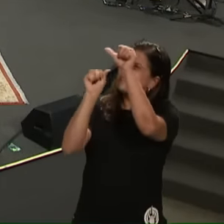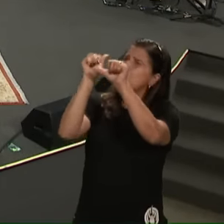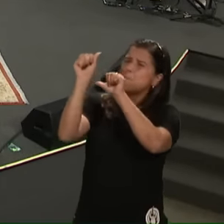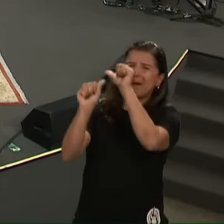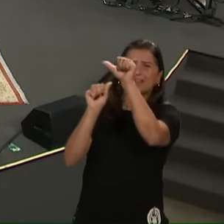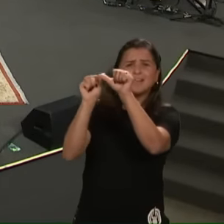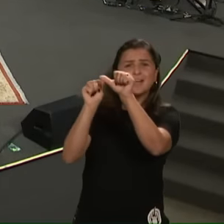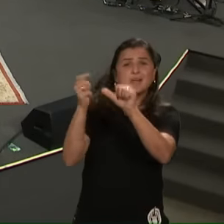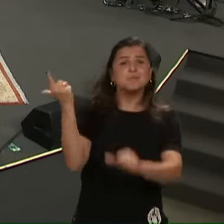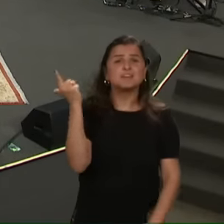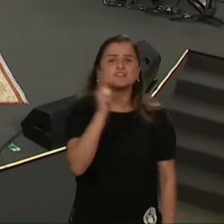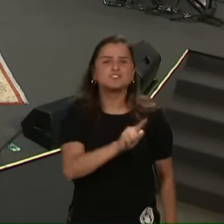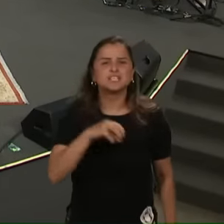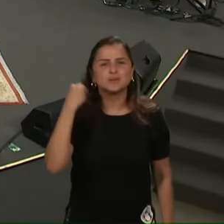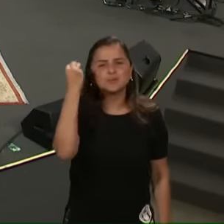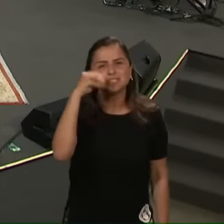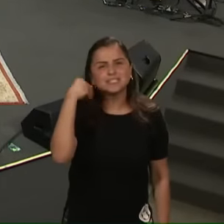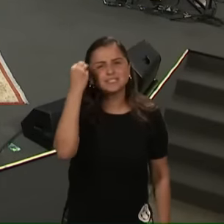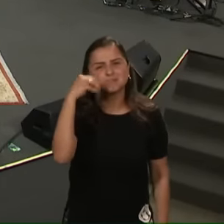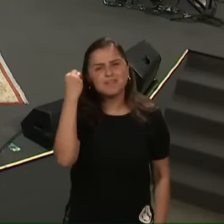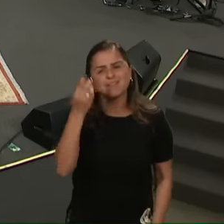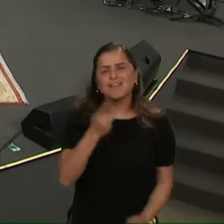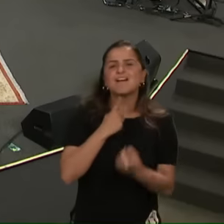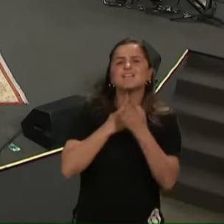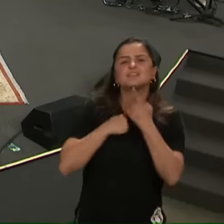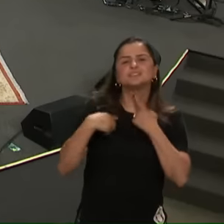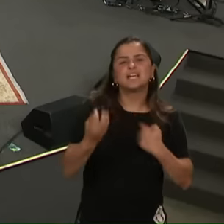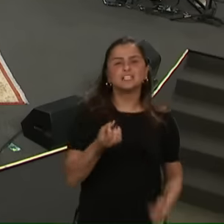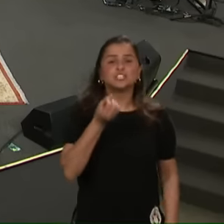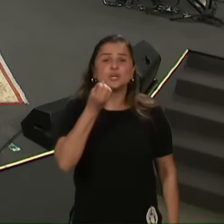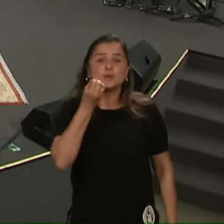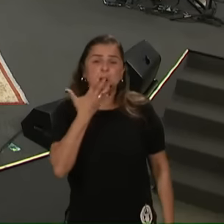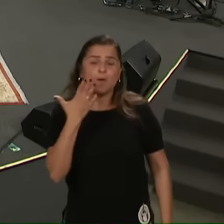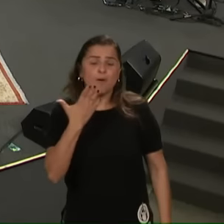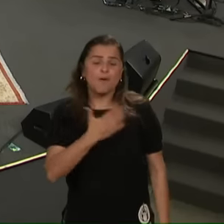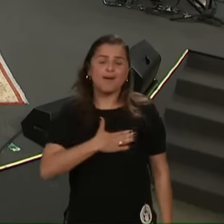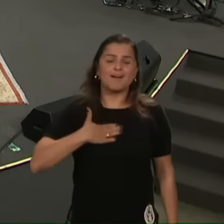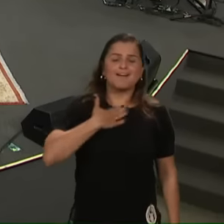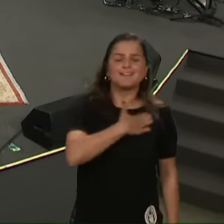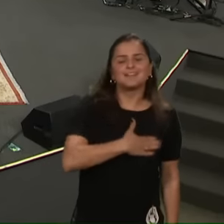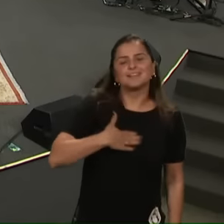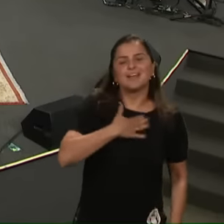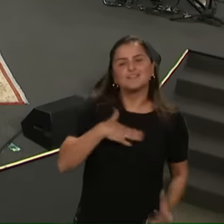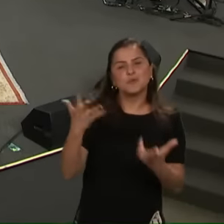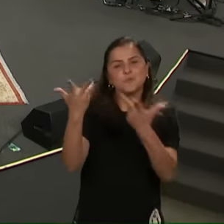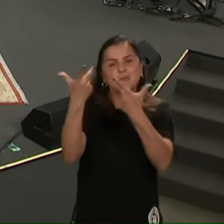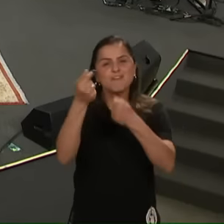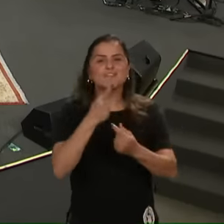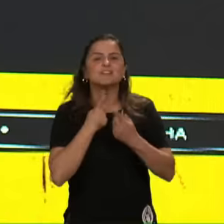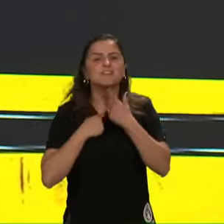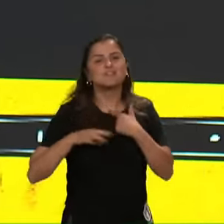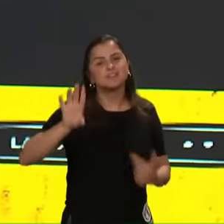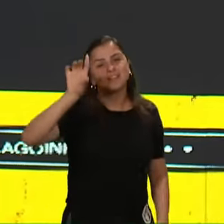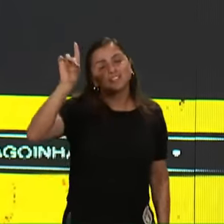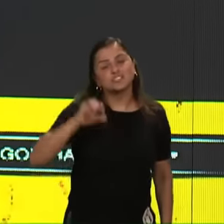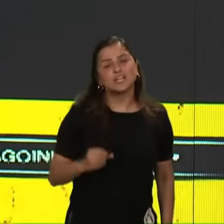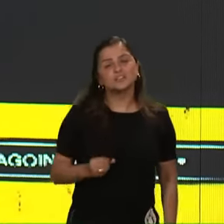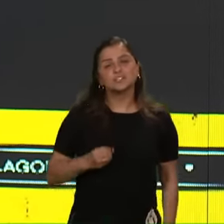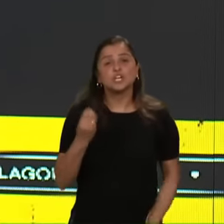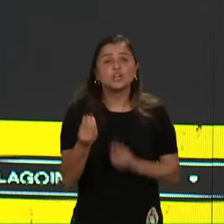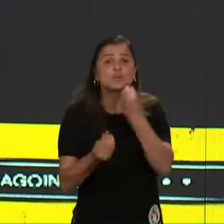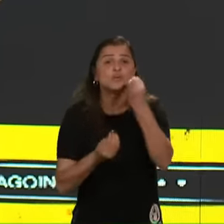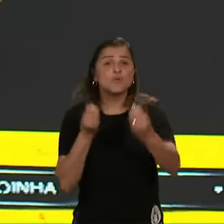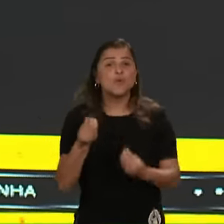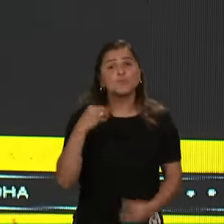experimenteis qual seja boa, agradável e perfeita vontade de Deus. quando eu vou experimentar a boa, perfeita e